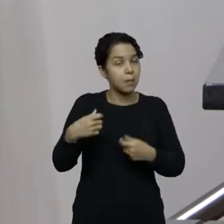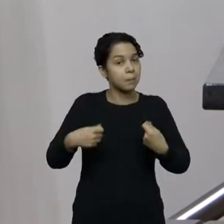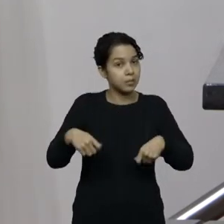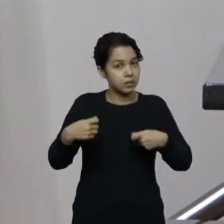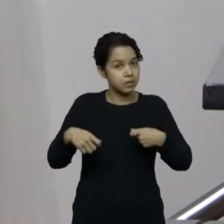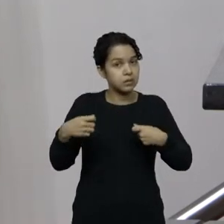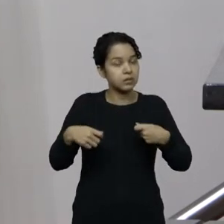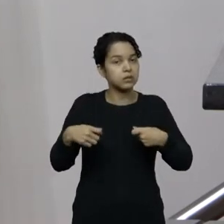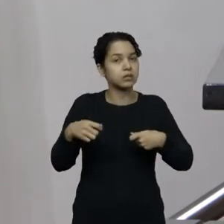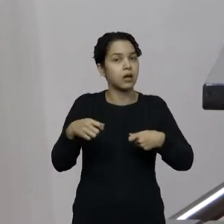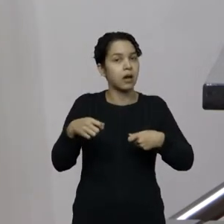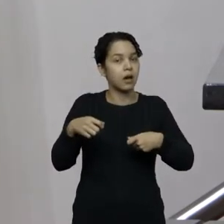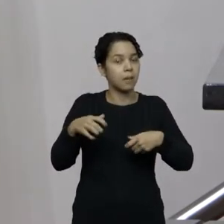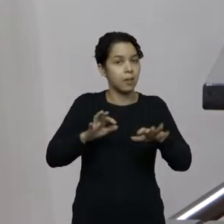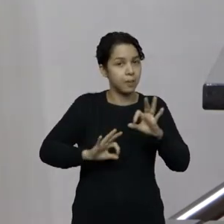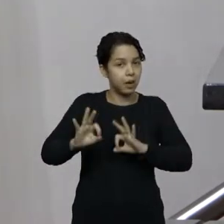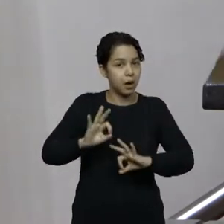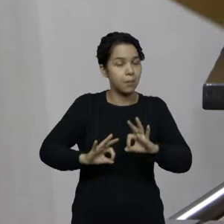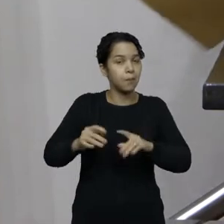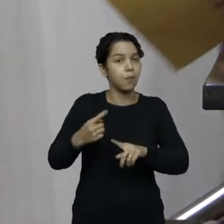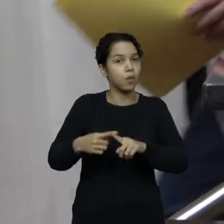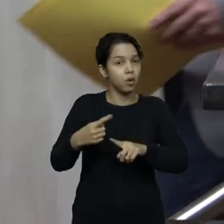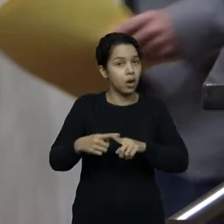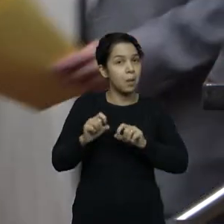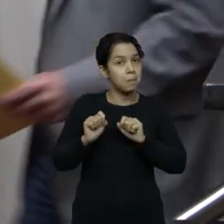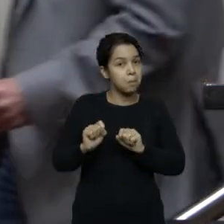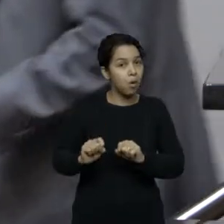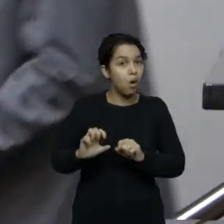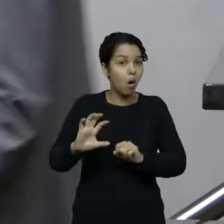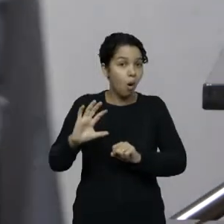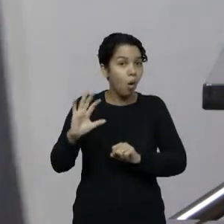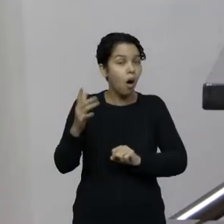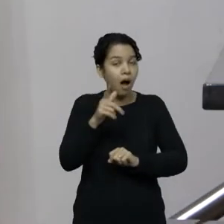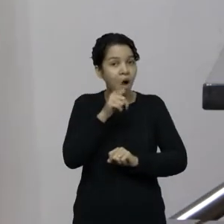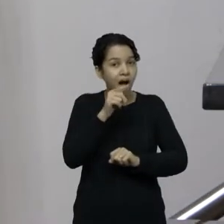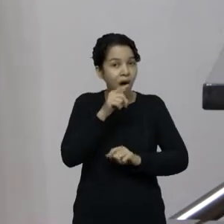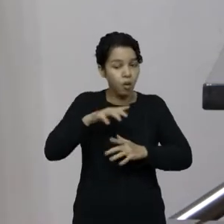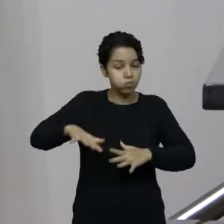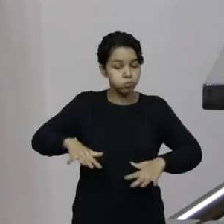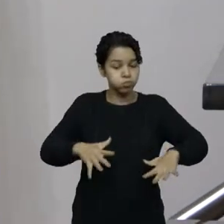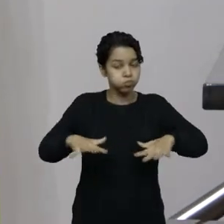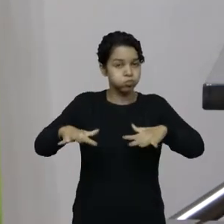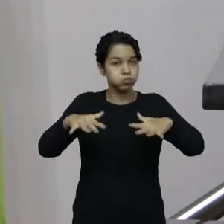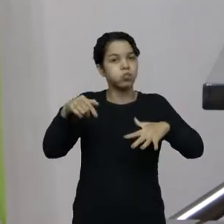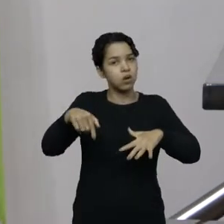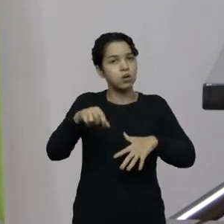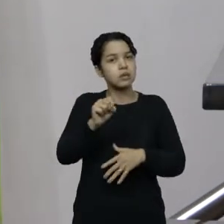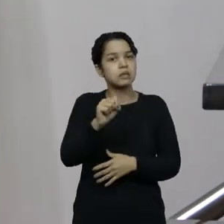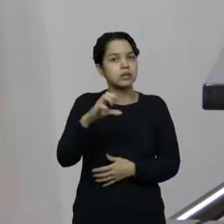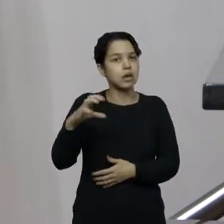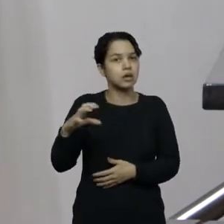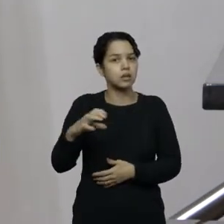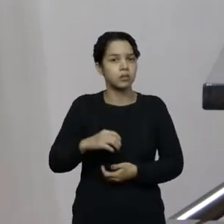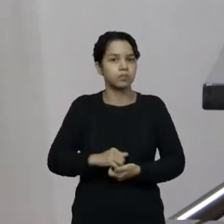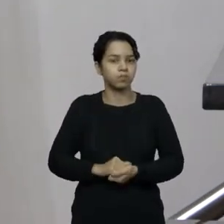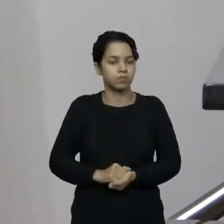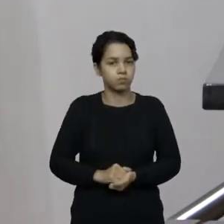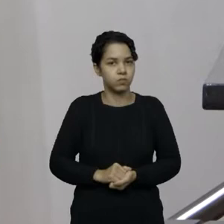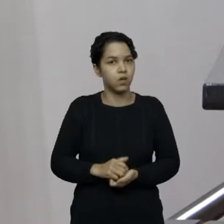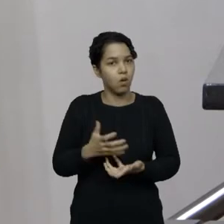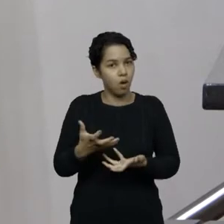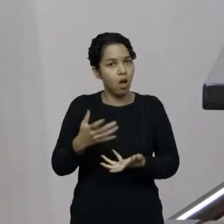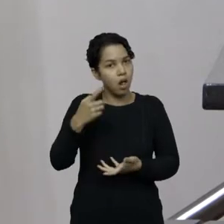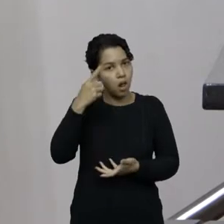preparar porque a gente pode ter interpéries volumosos em toda Santa Catarina queria resgatar